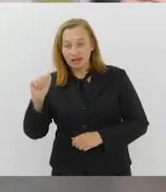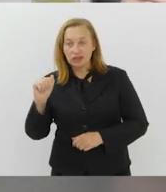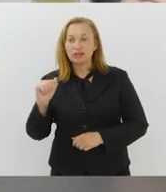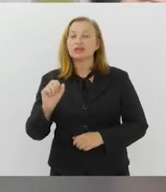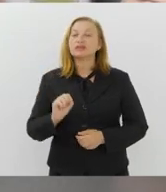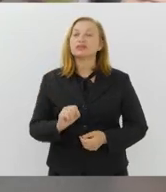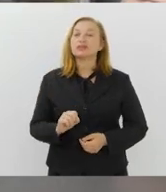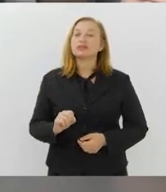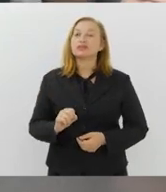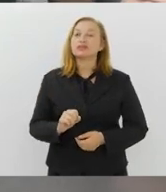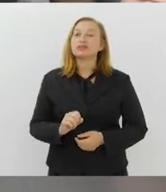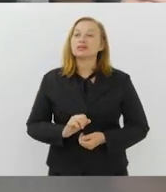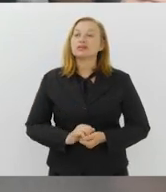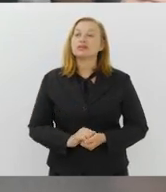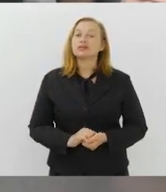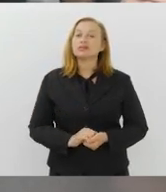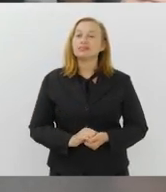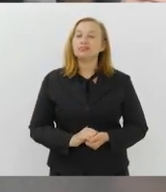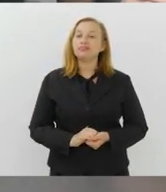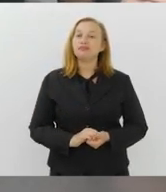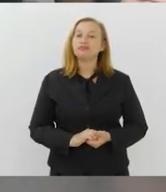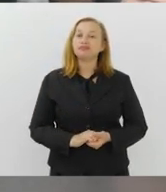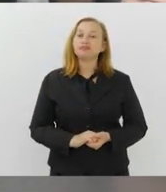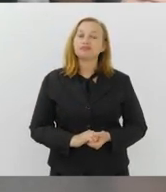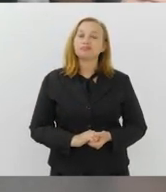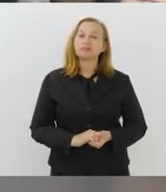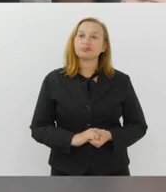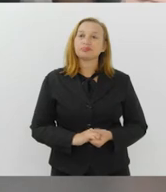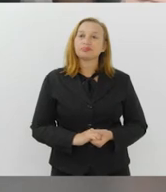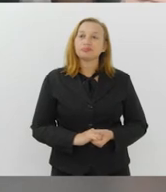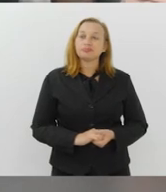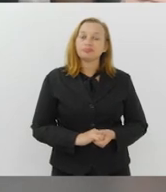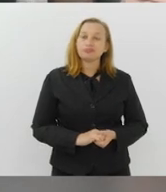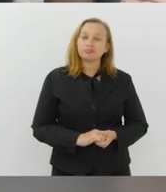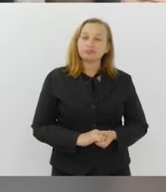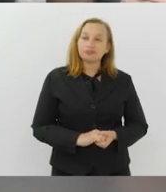da filiada da Globo, obrigado.